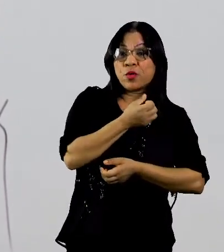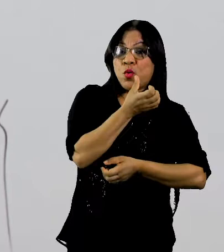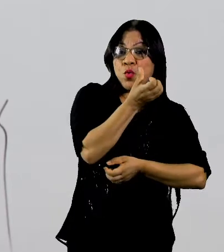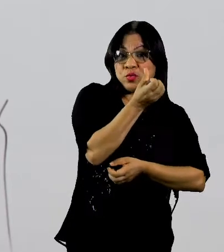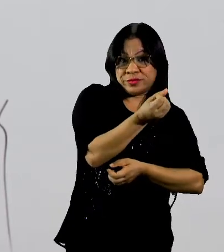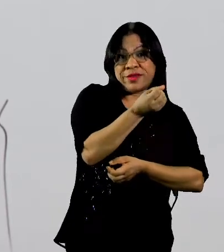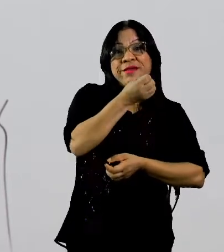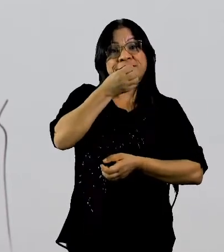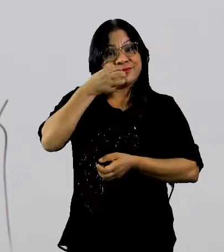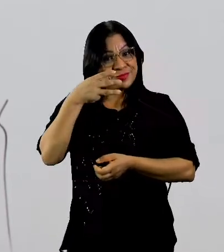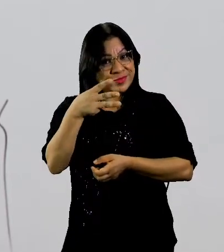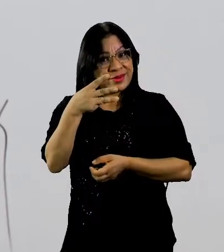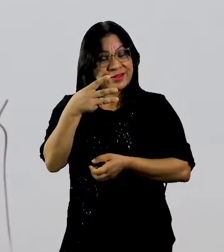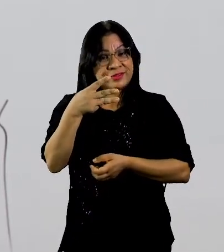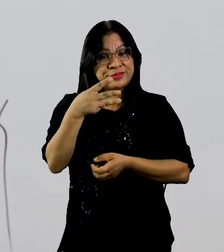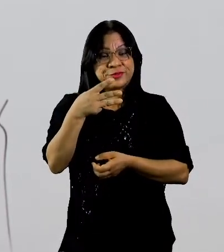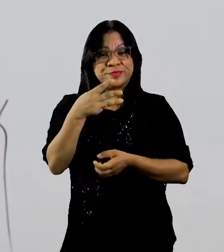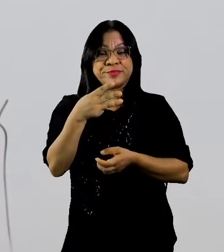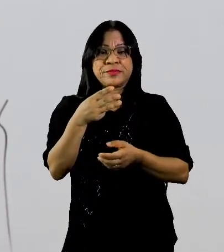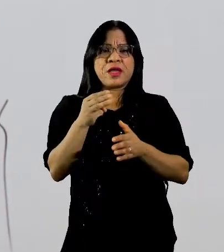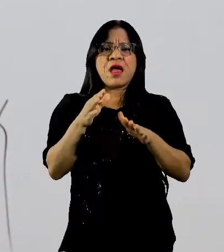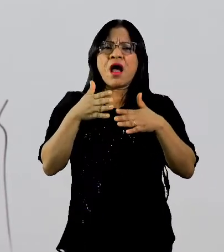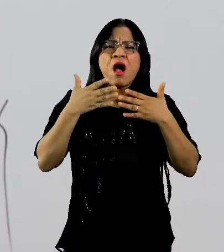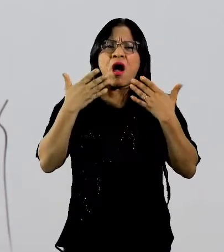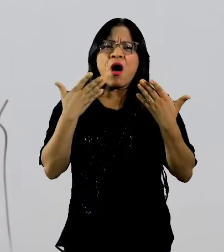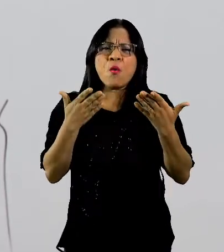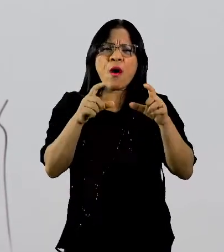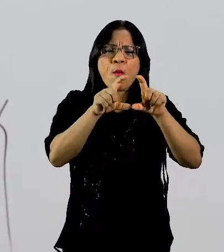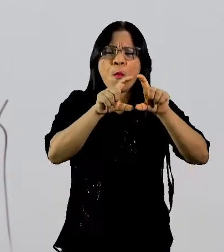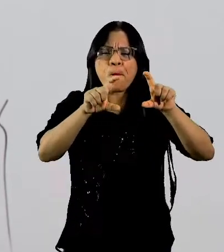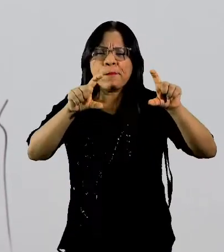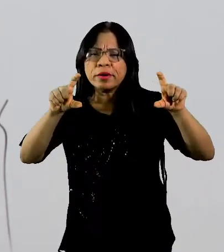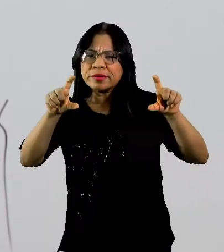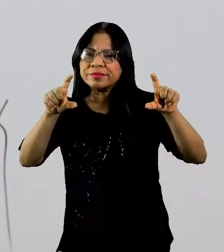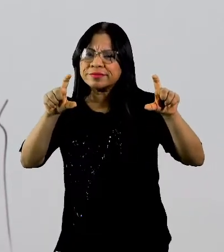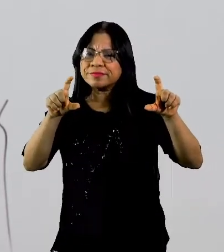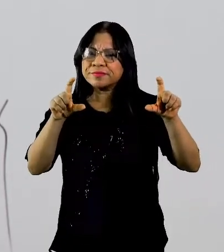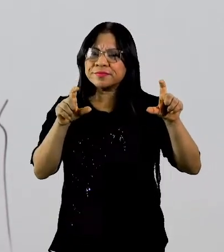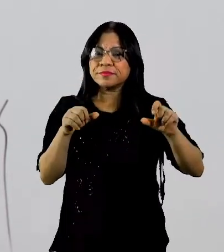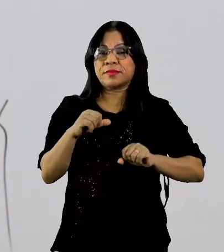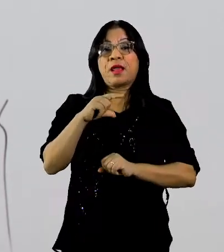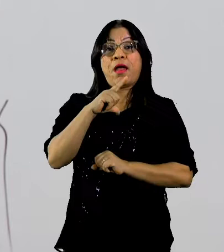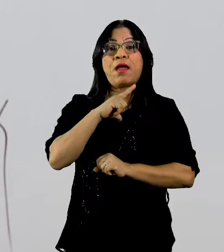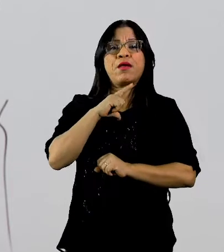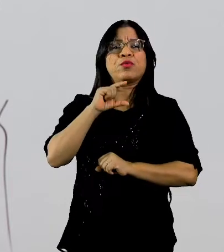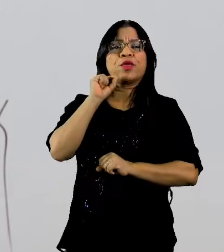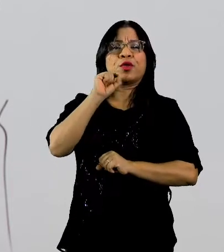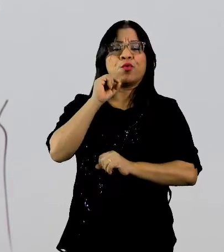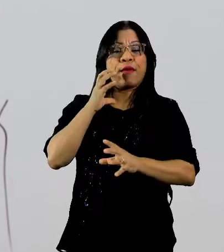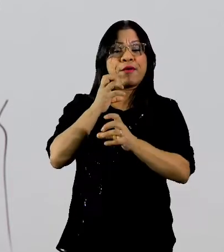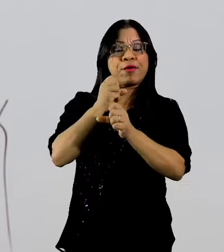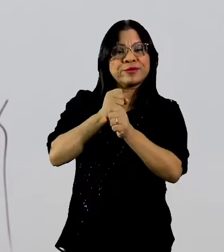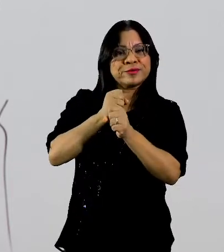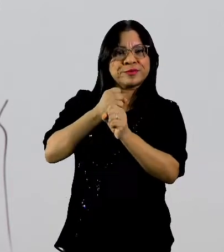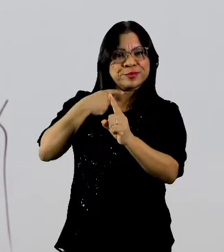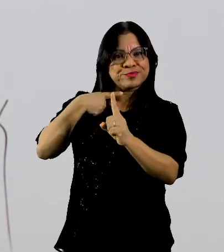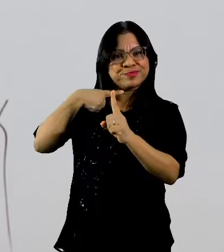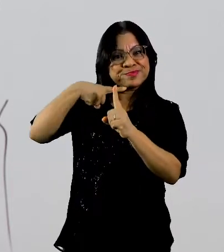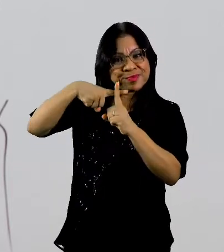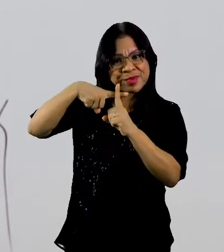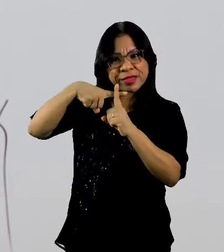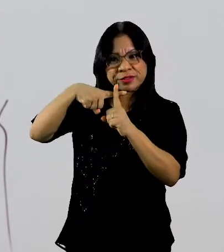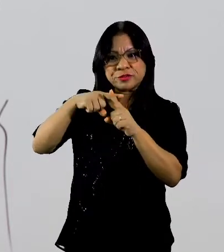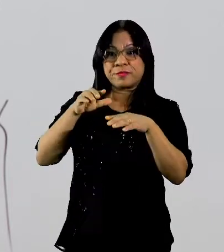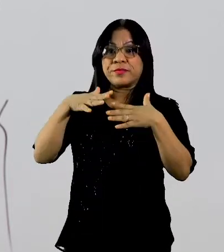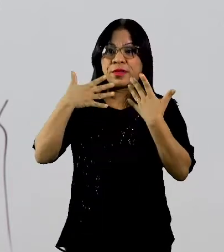6 e o 3. Qual é a operação que eu tenho aqui? Eu tenho o mais. Então, eu vou fazer